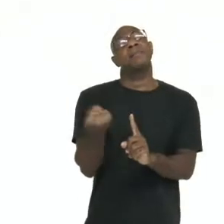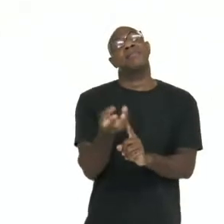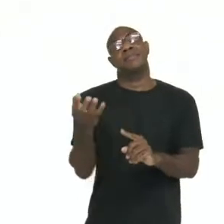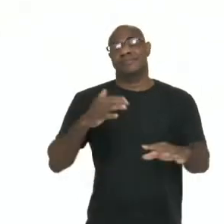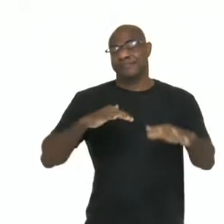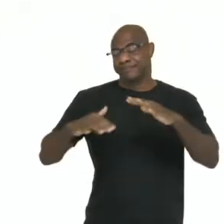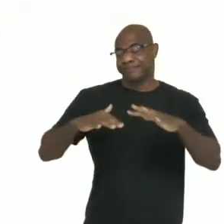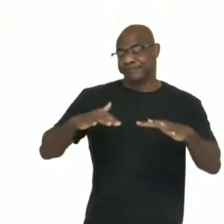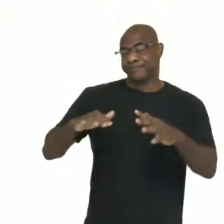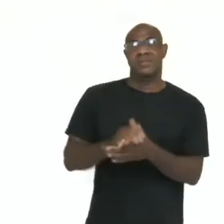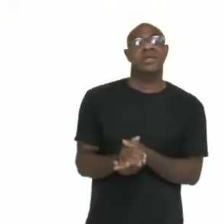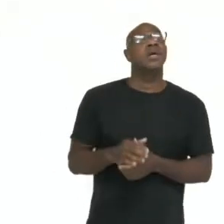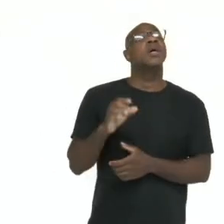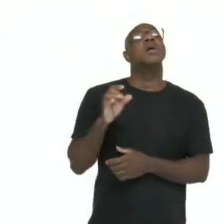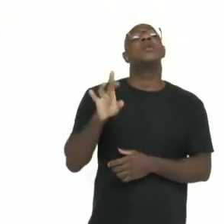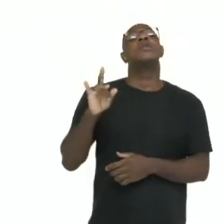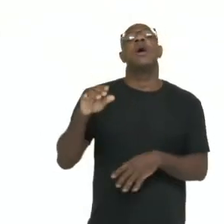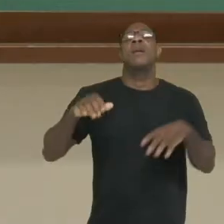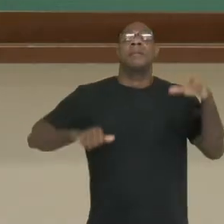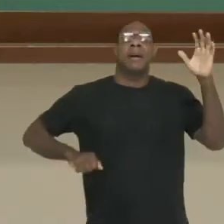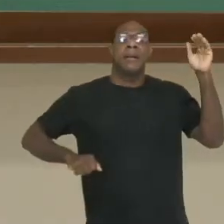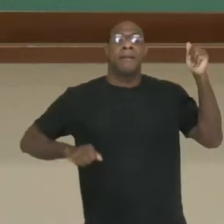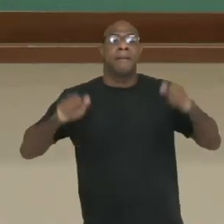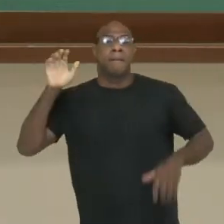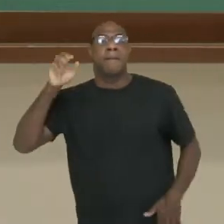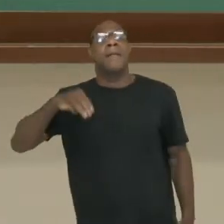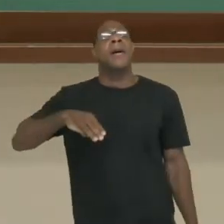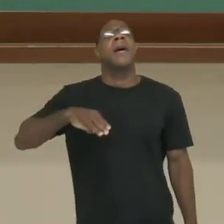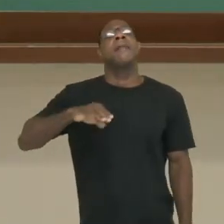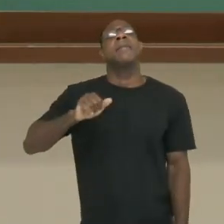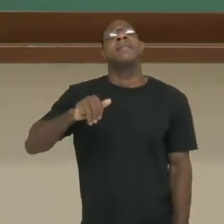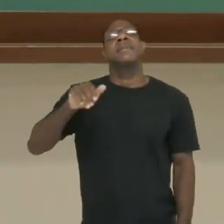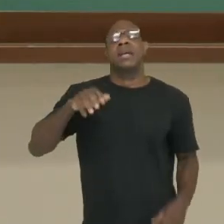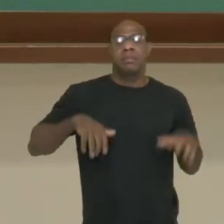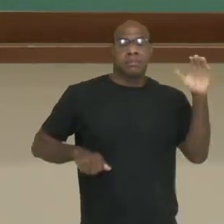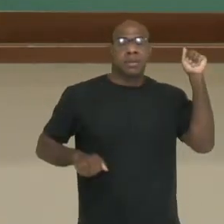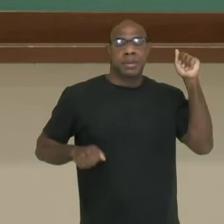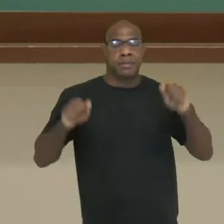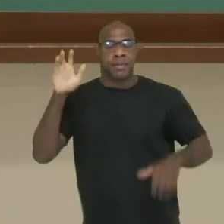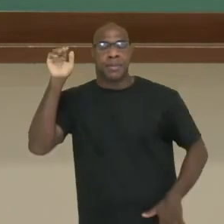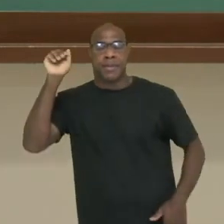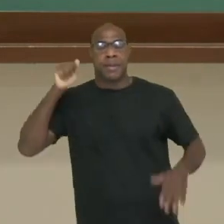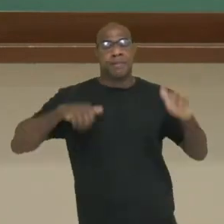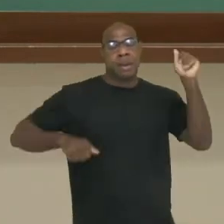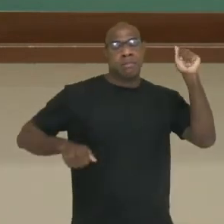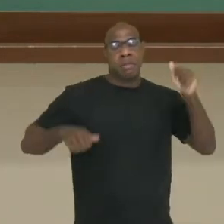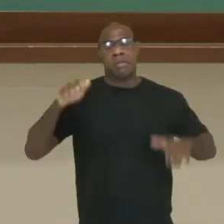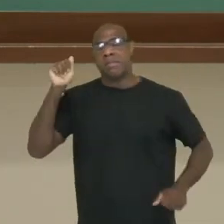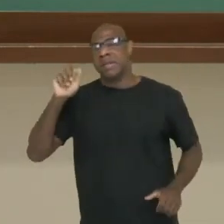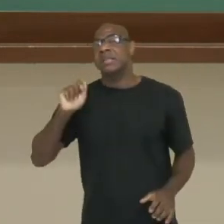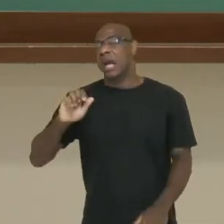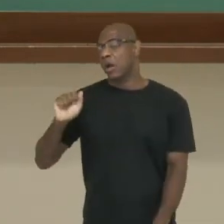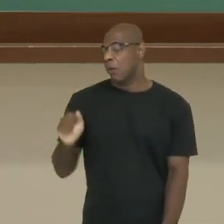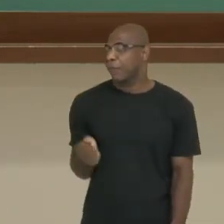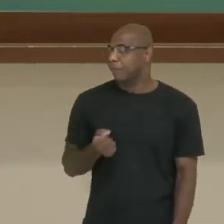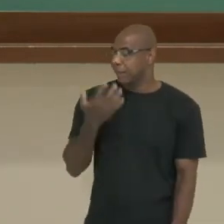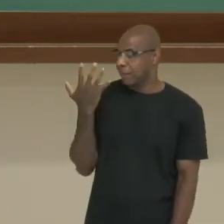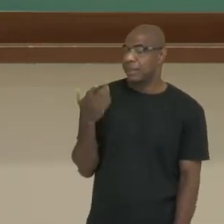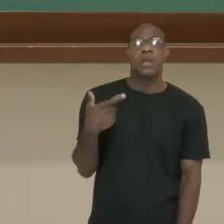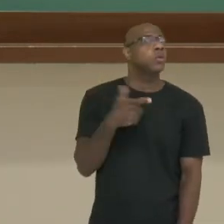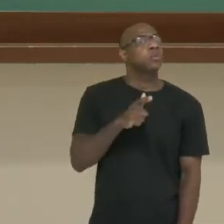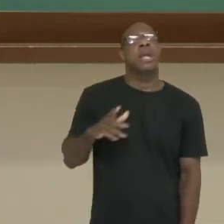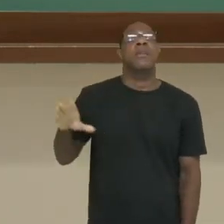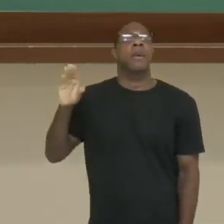Então, só através da mímica, da representação corporal, esse Bufonarias acontece, né? Então, veja que